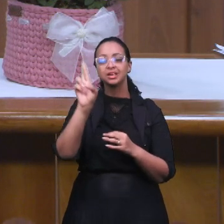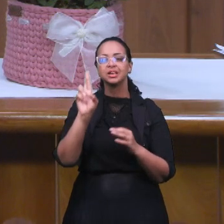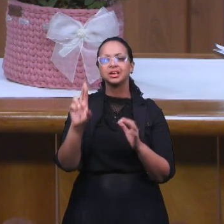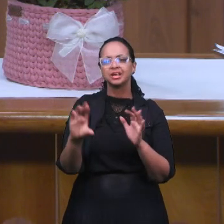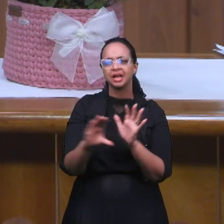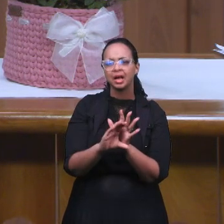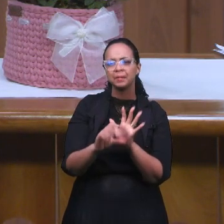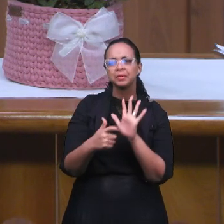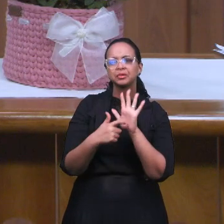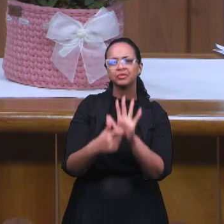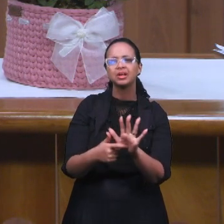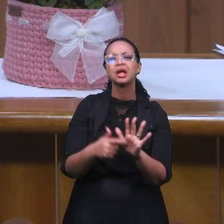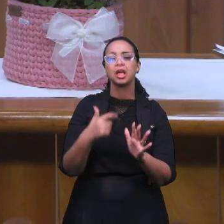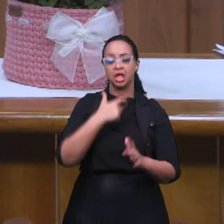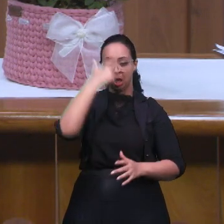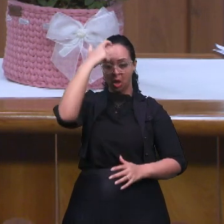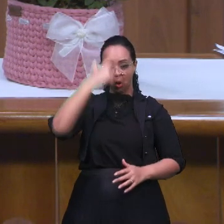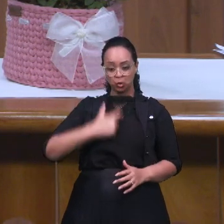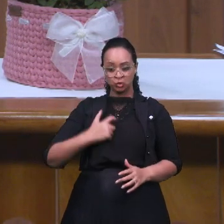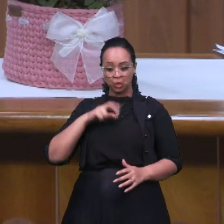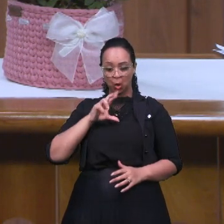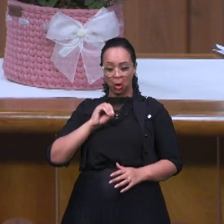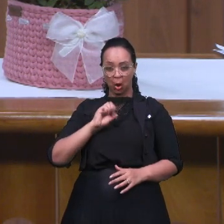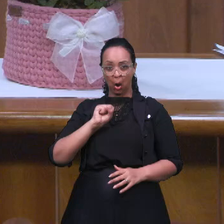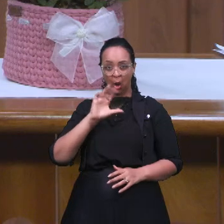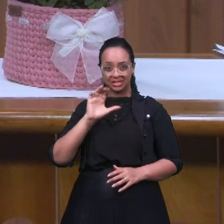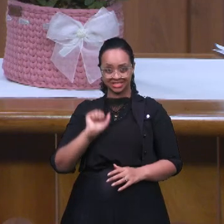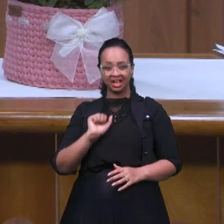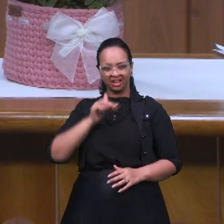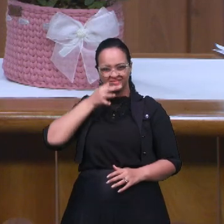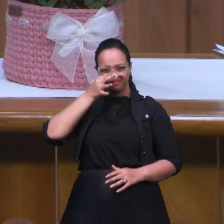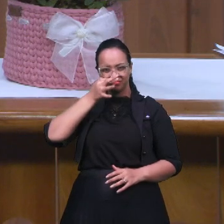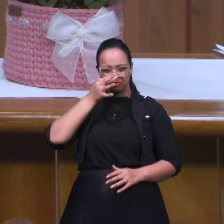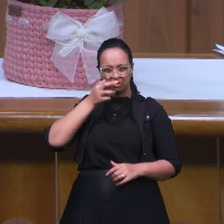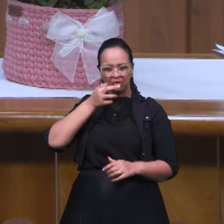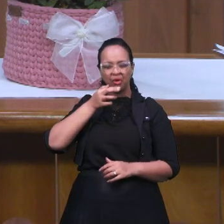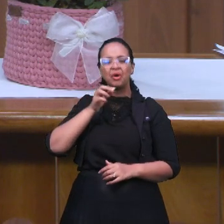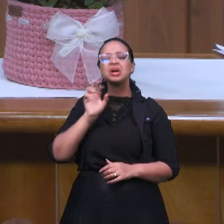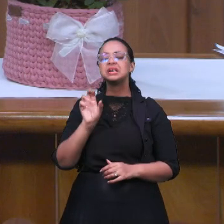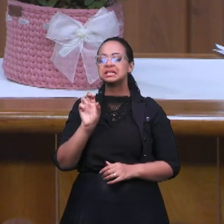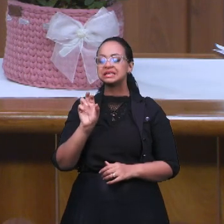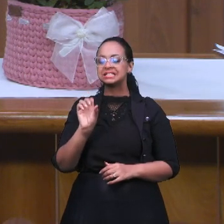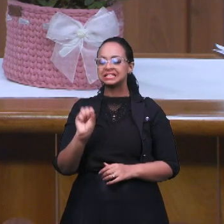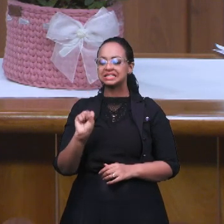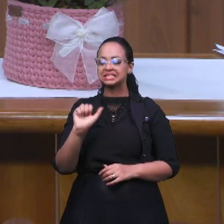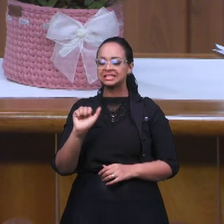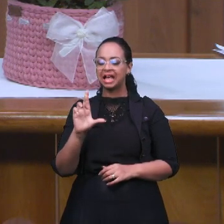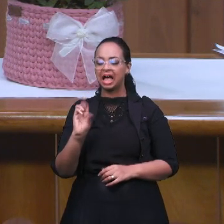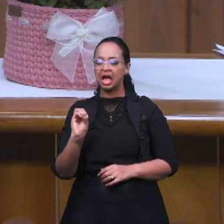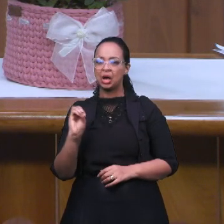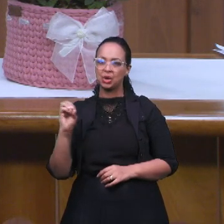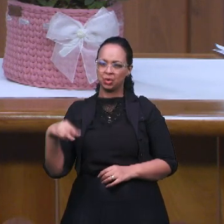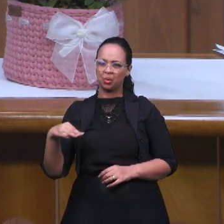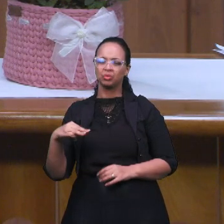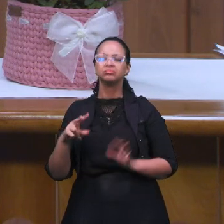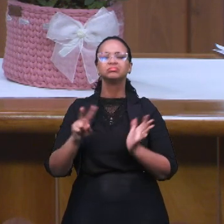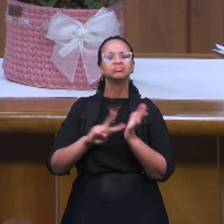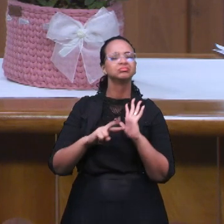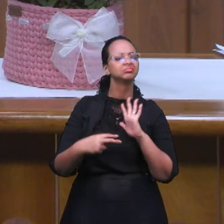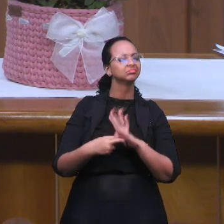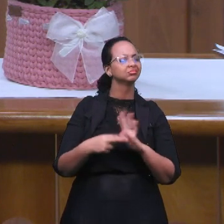logo, eu sou a rosa de Saron. Acabou, pronto. Então, as figuras desse momento,